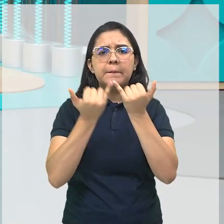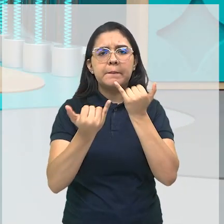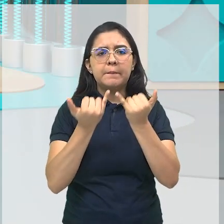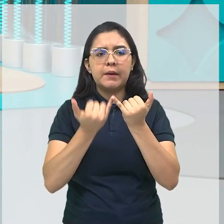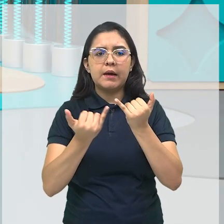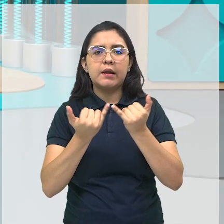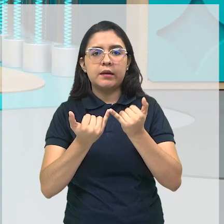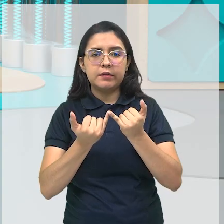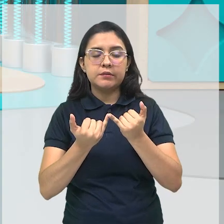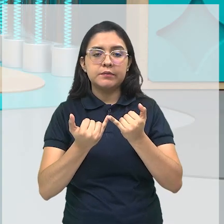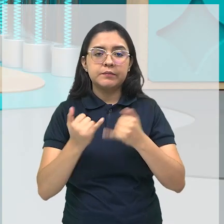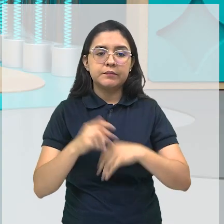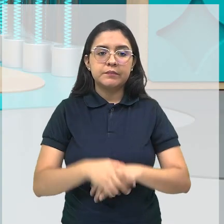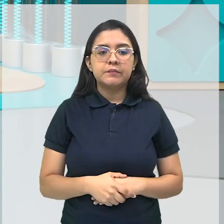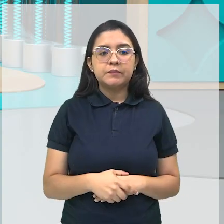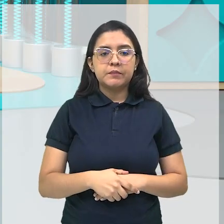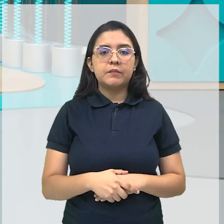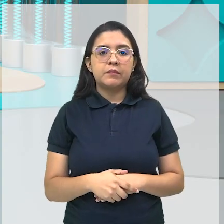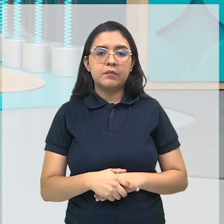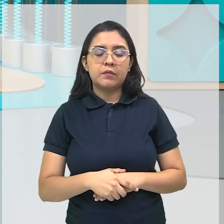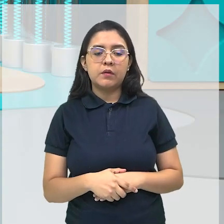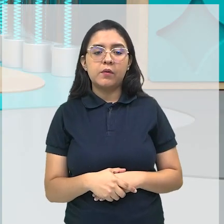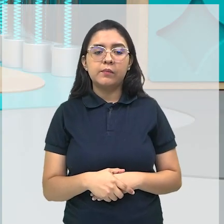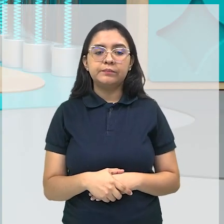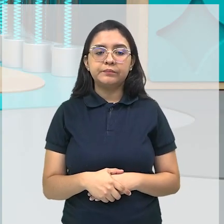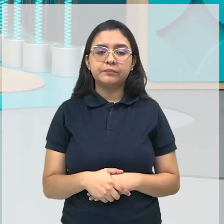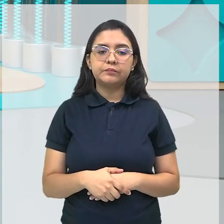está fora do lugar, né? O braço ele fica meio